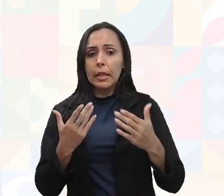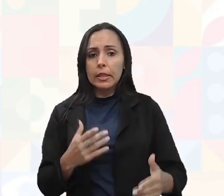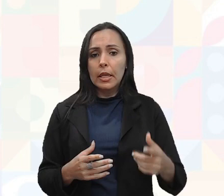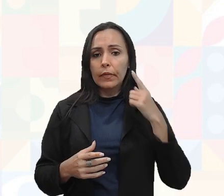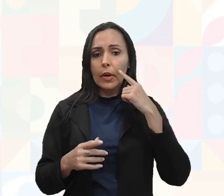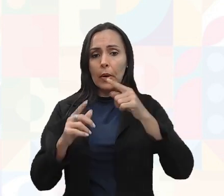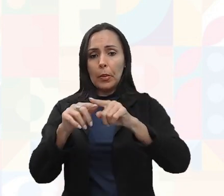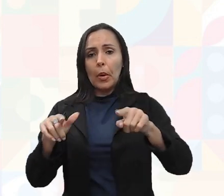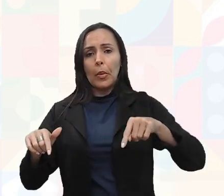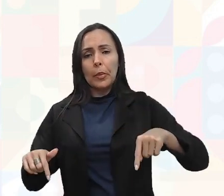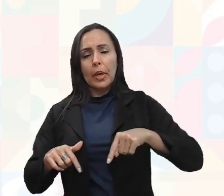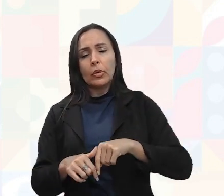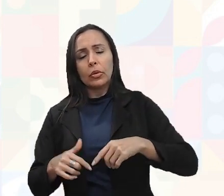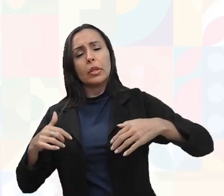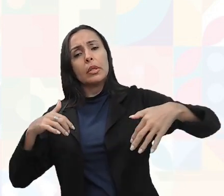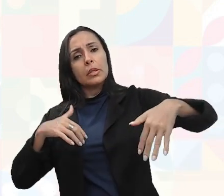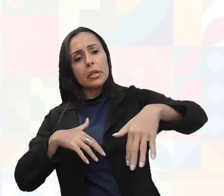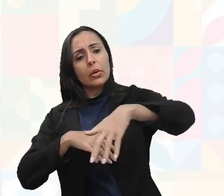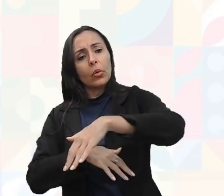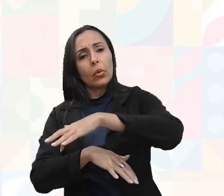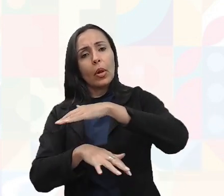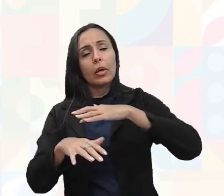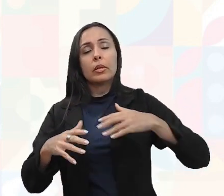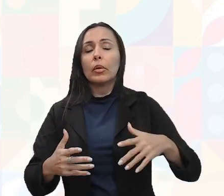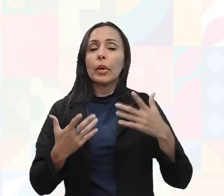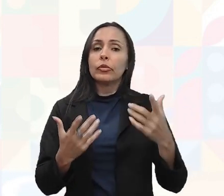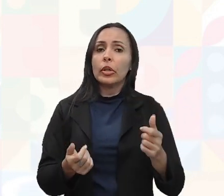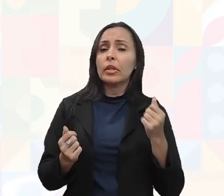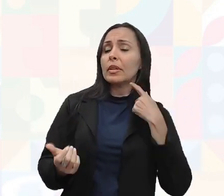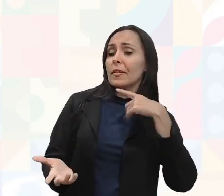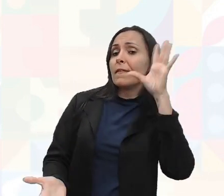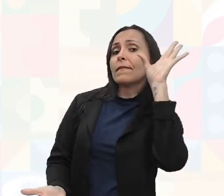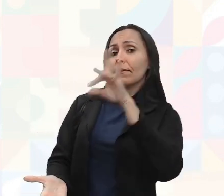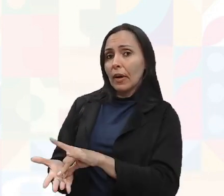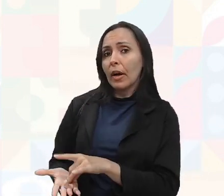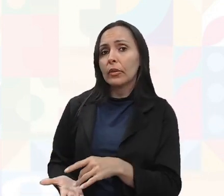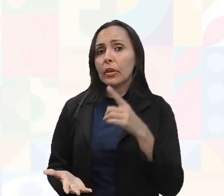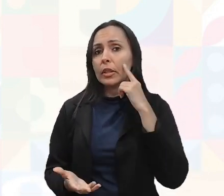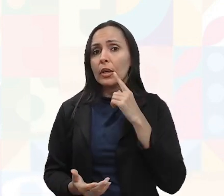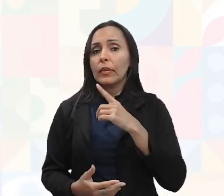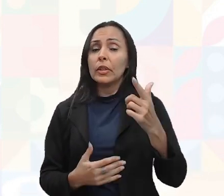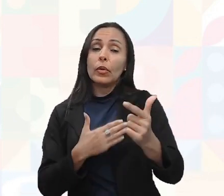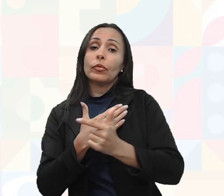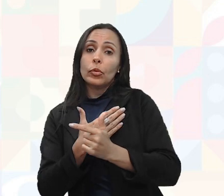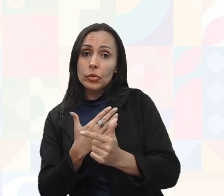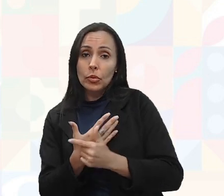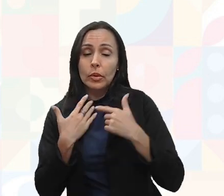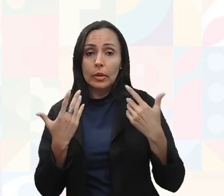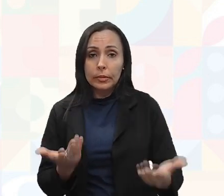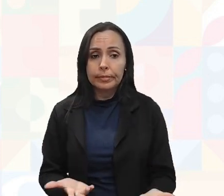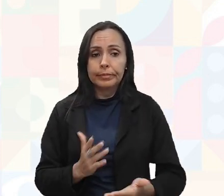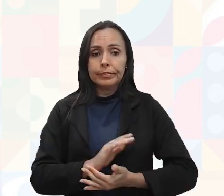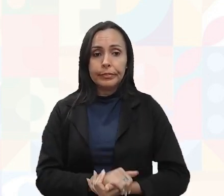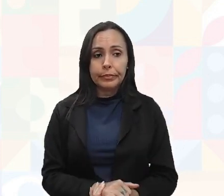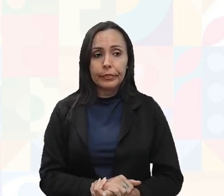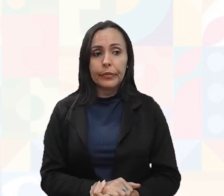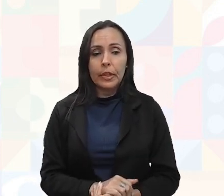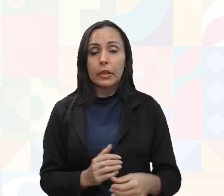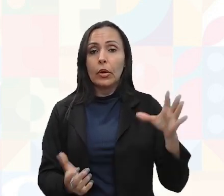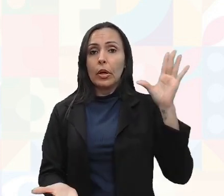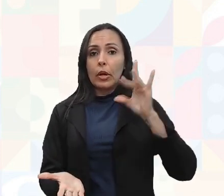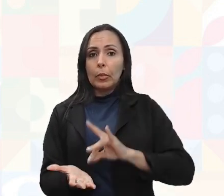de circulação para que a gente, de fato, possa estar fazendo aí, né, uma funcionalidade e uma questão realmente aí de